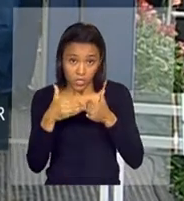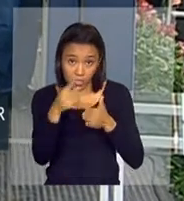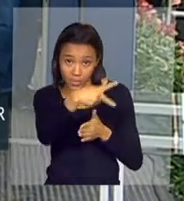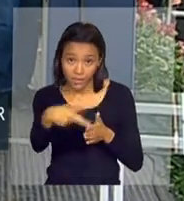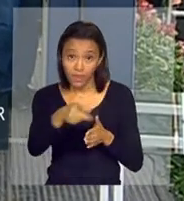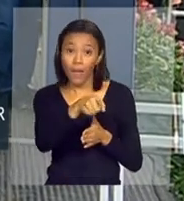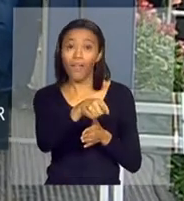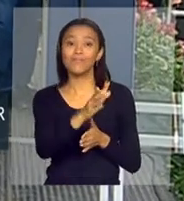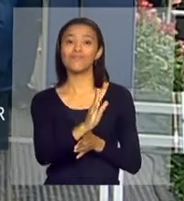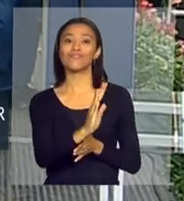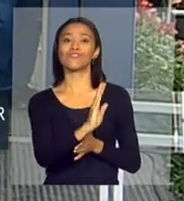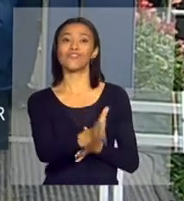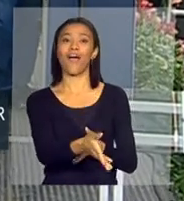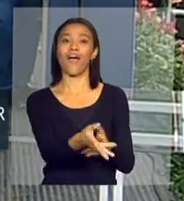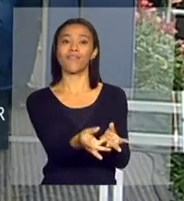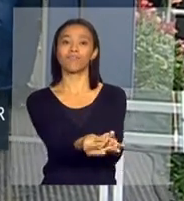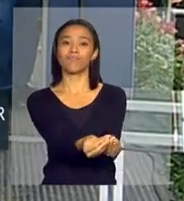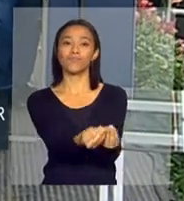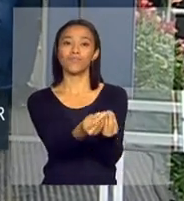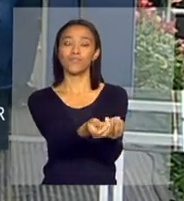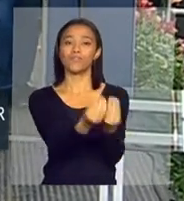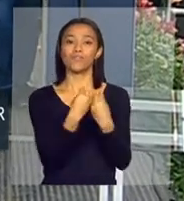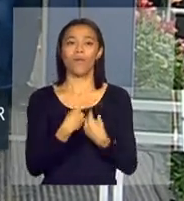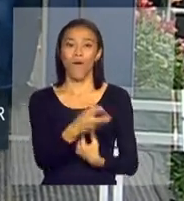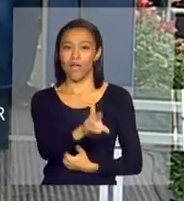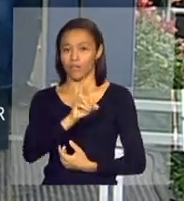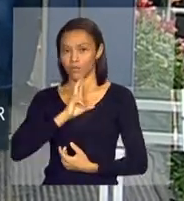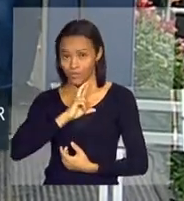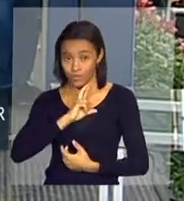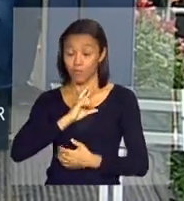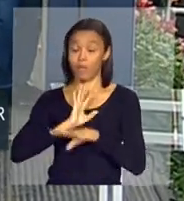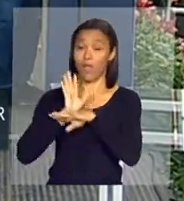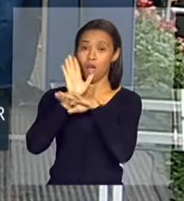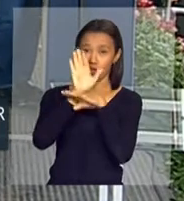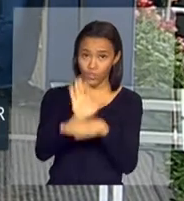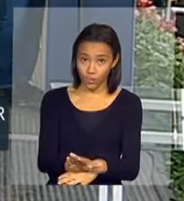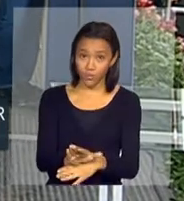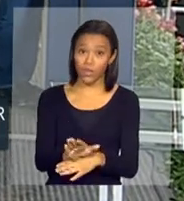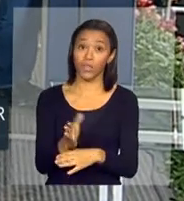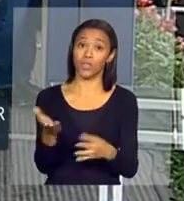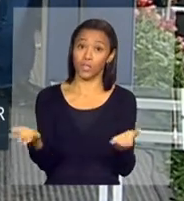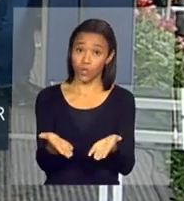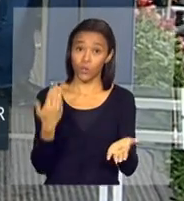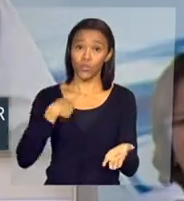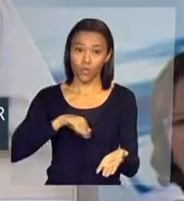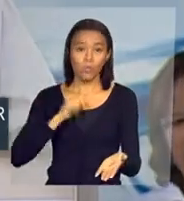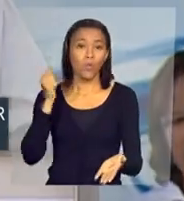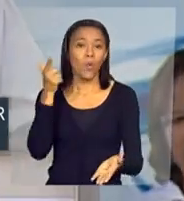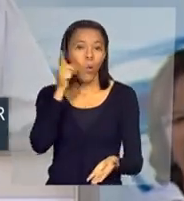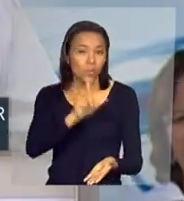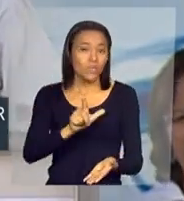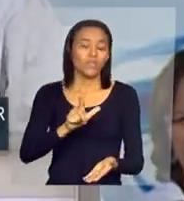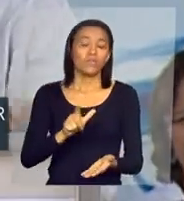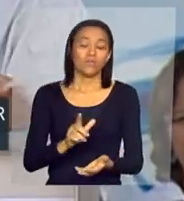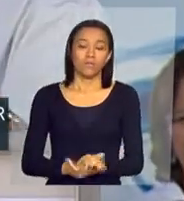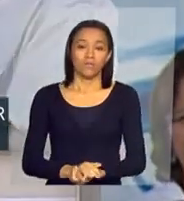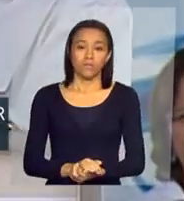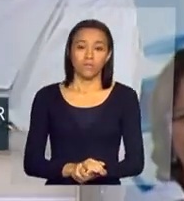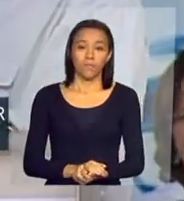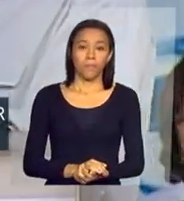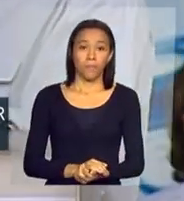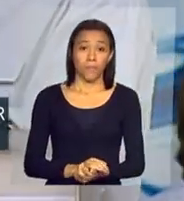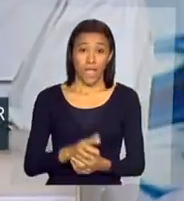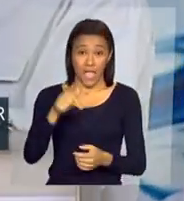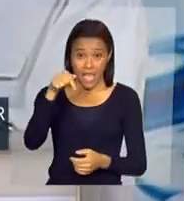presidenta trouxe a solução para a superação que nós hoje estamos superando. Esta é